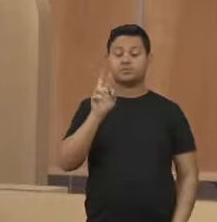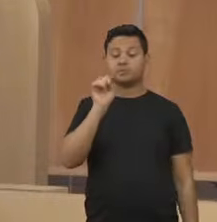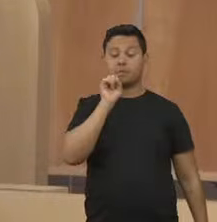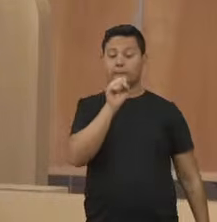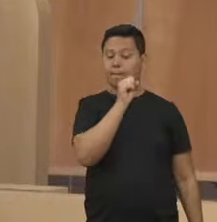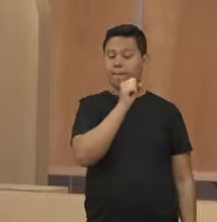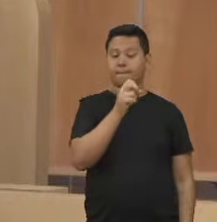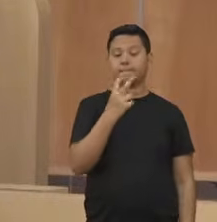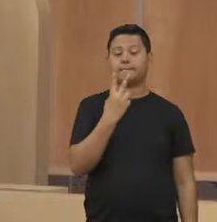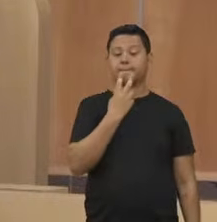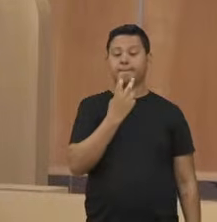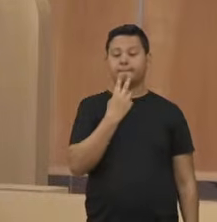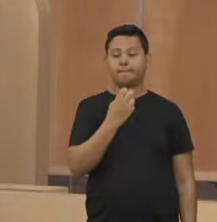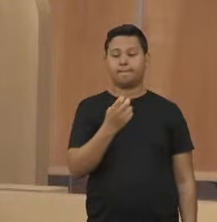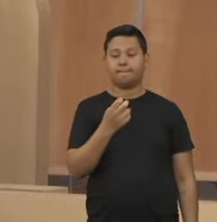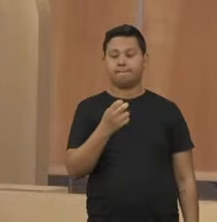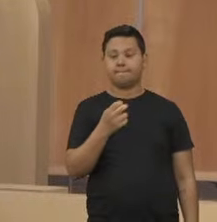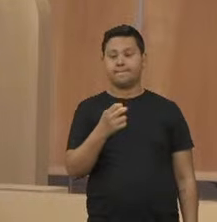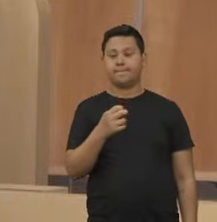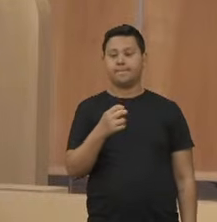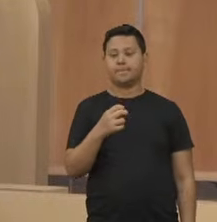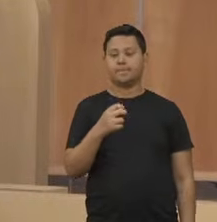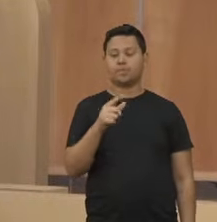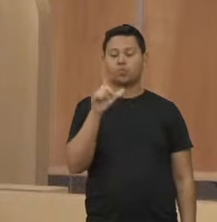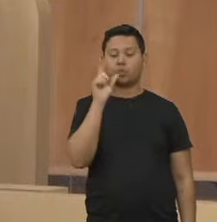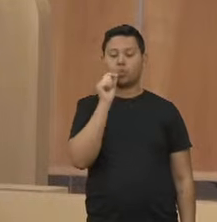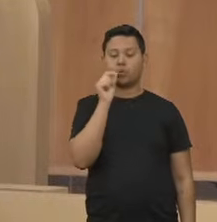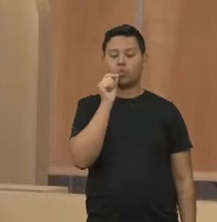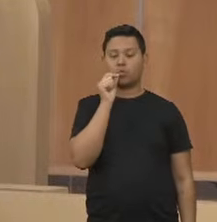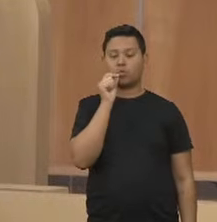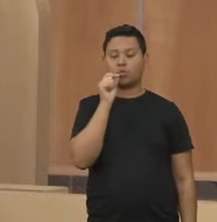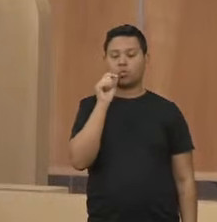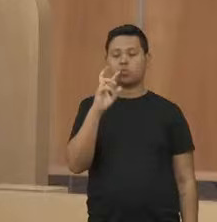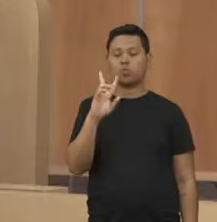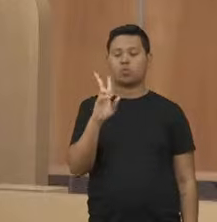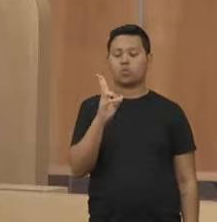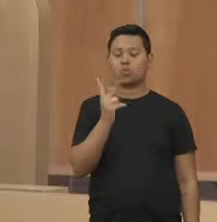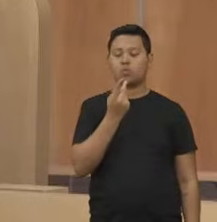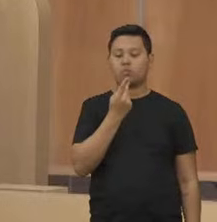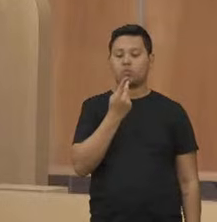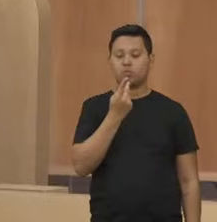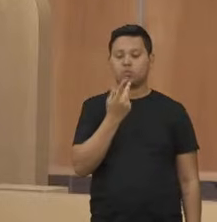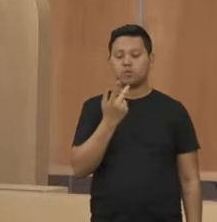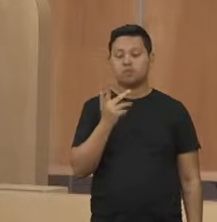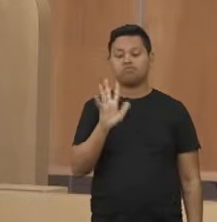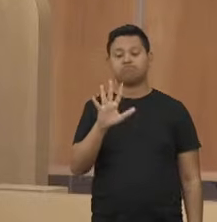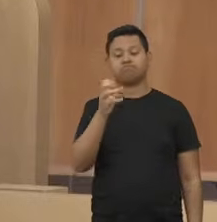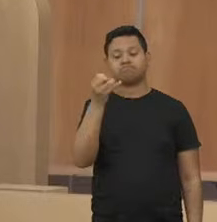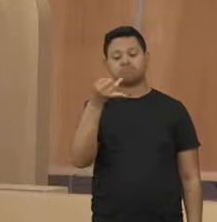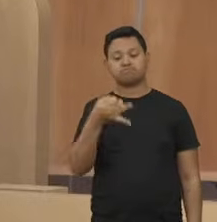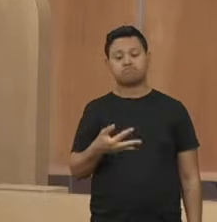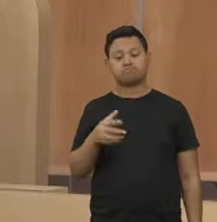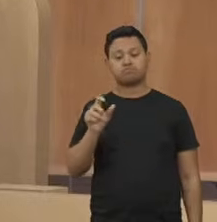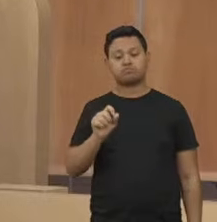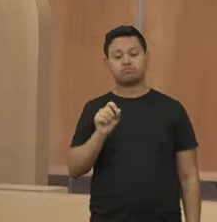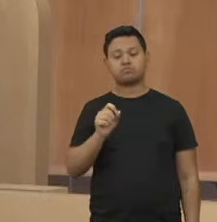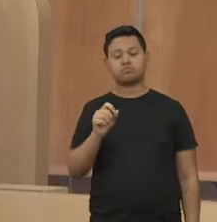Salvador, Valmir do Parque Meia Lua, Neto Alves e eu, vereador Hernani Barreto, no sentido de